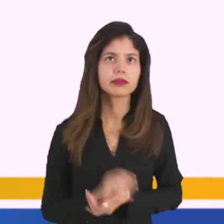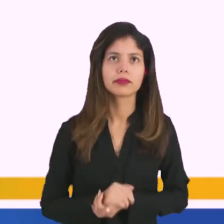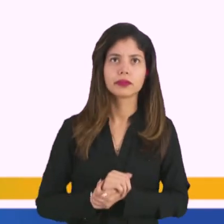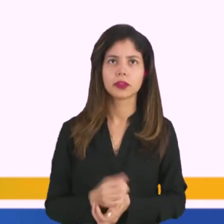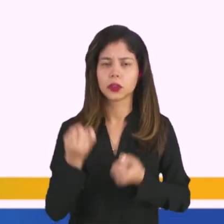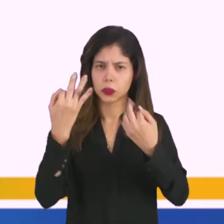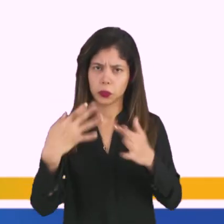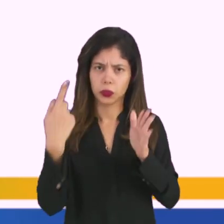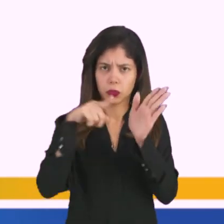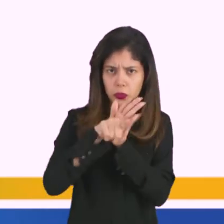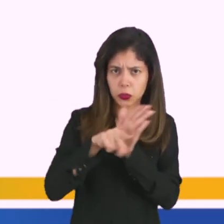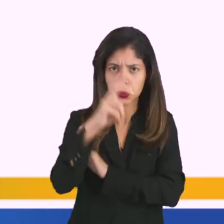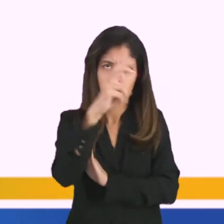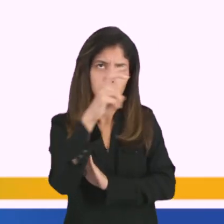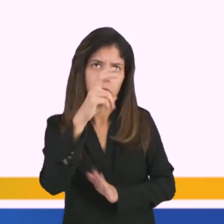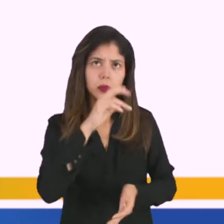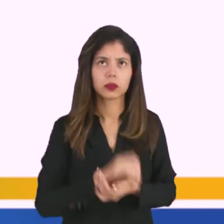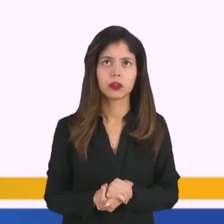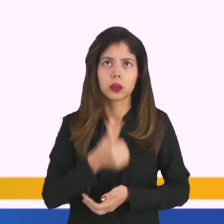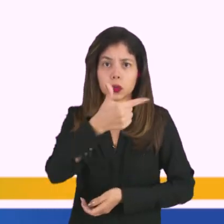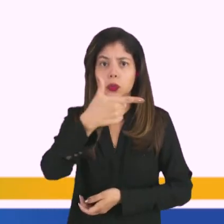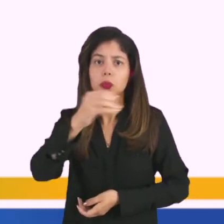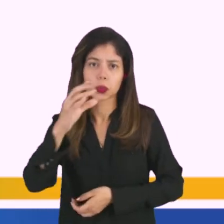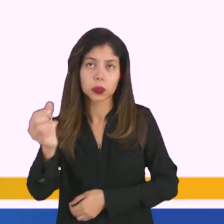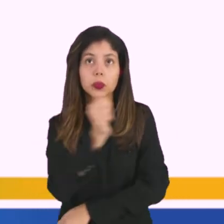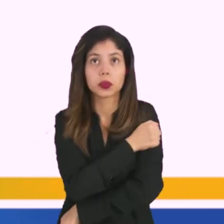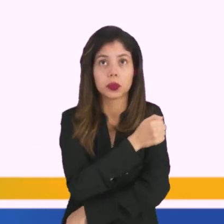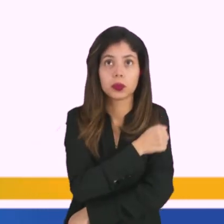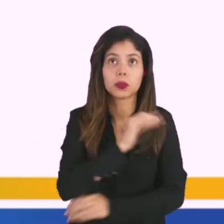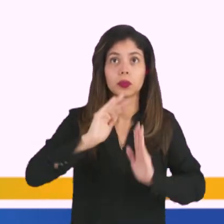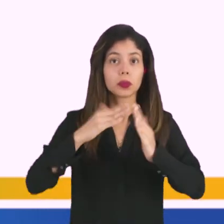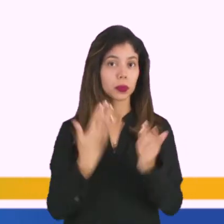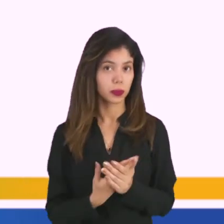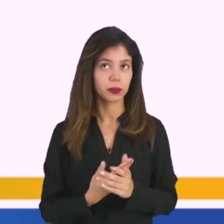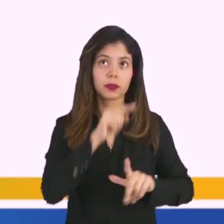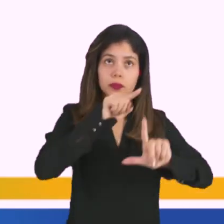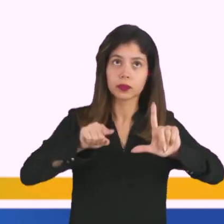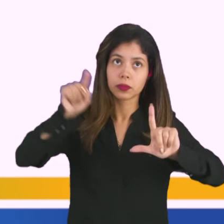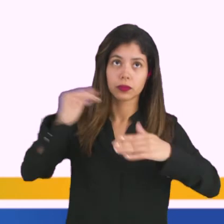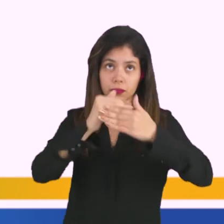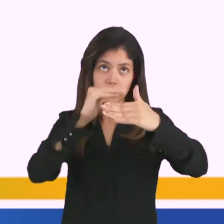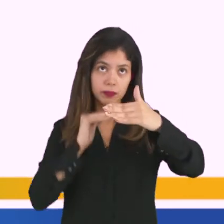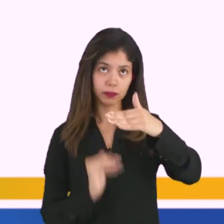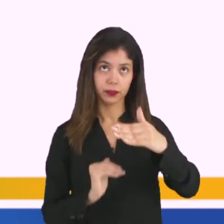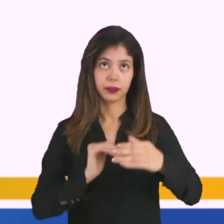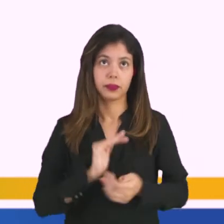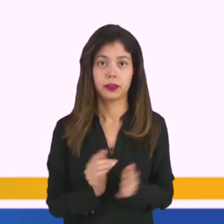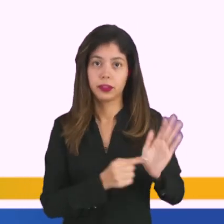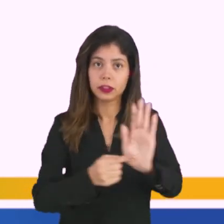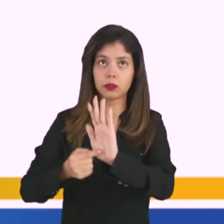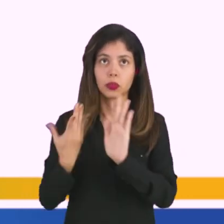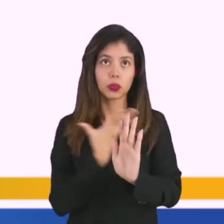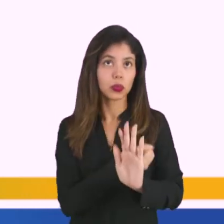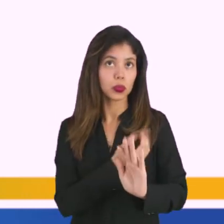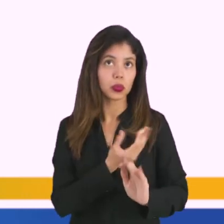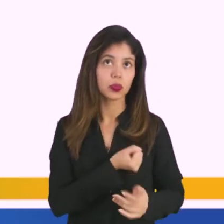constando 5 questões, foi aplicado com 200 alunos de uma escola. O gráfico abaixo, ele